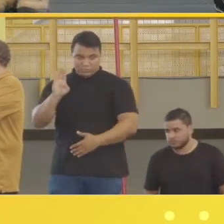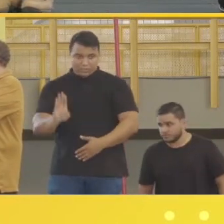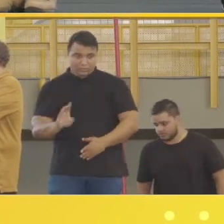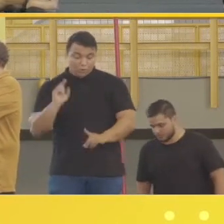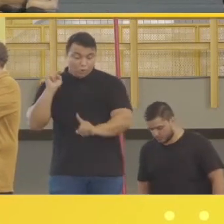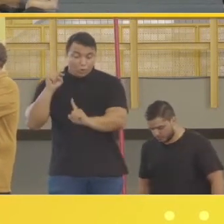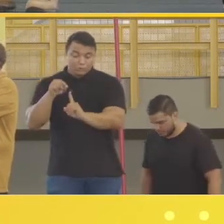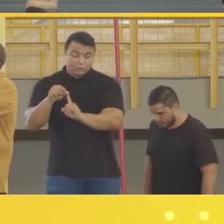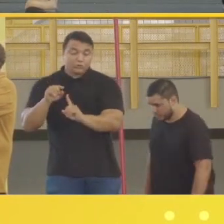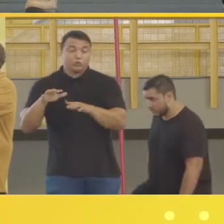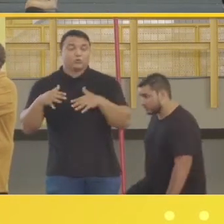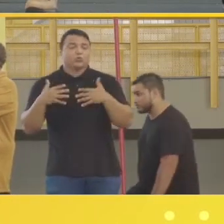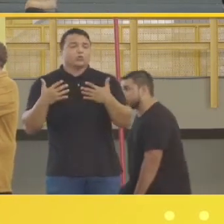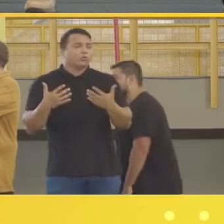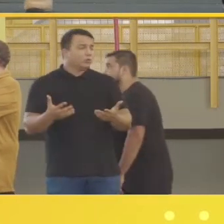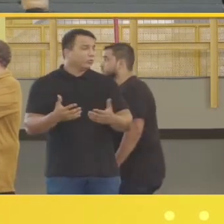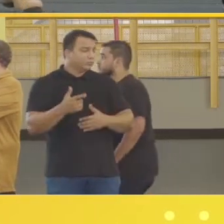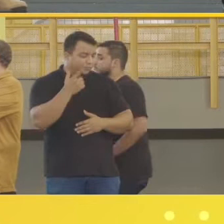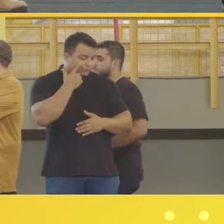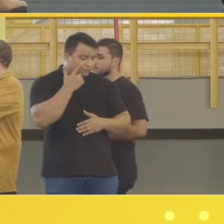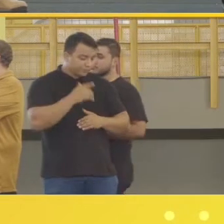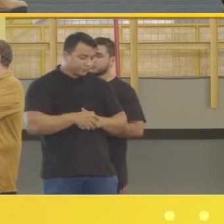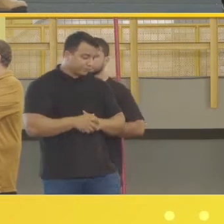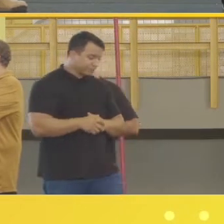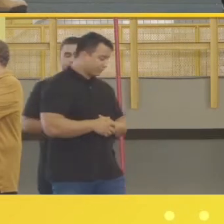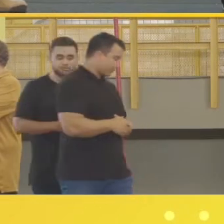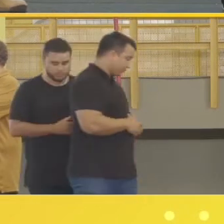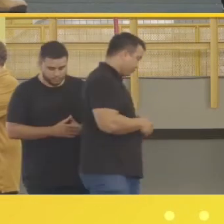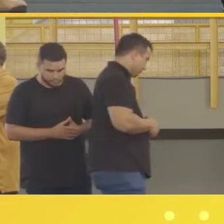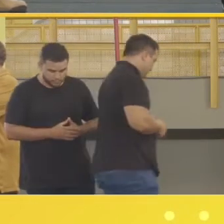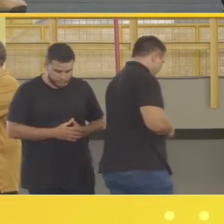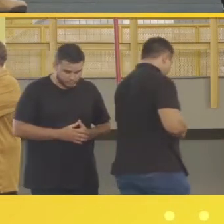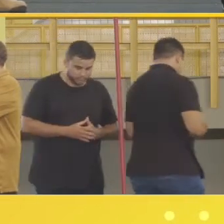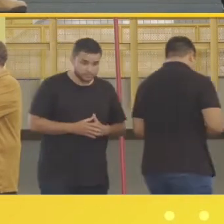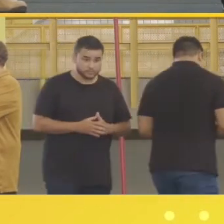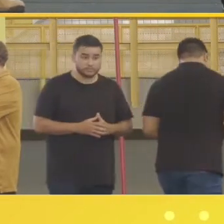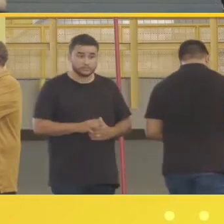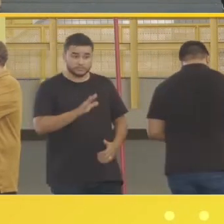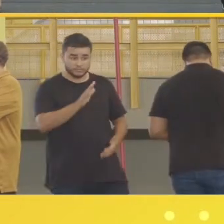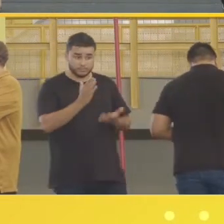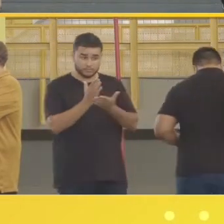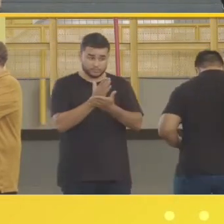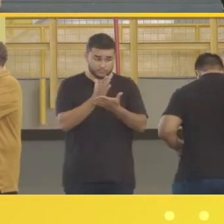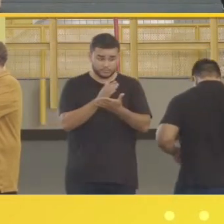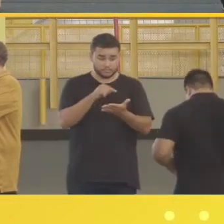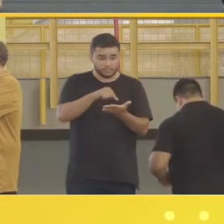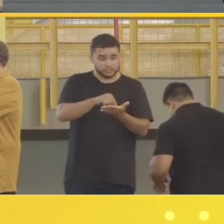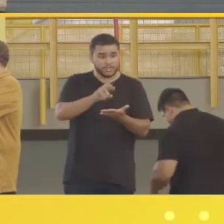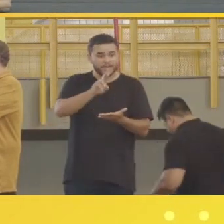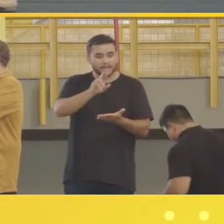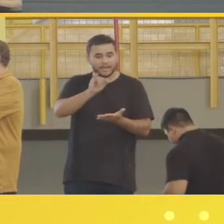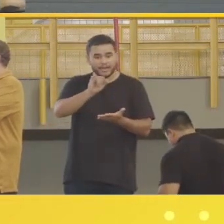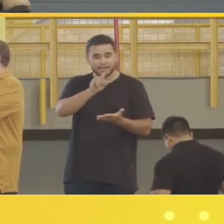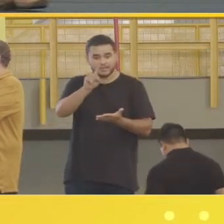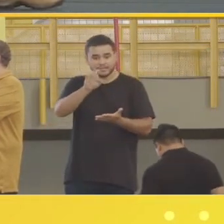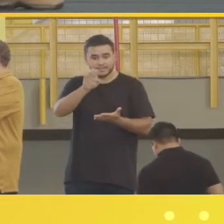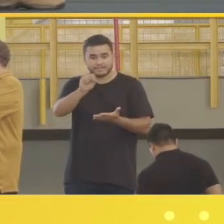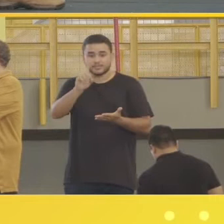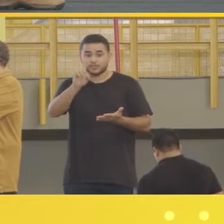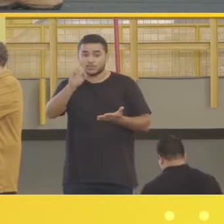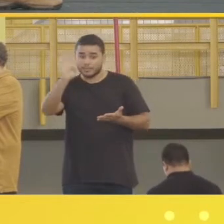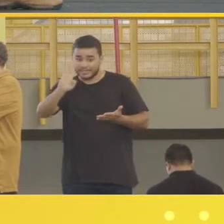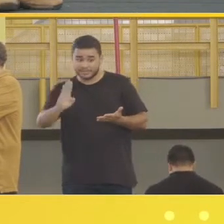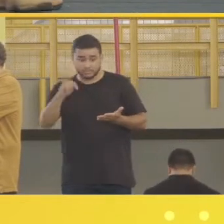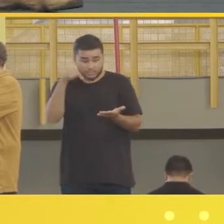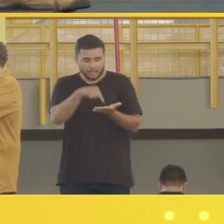de Sérgio Buarque, ao escrever Raízes do Brasil, é o de tentar entender o ethos do